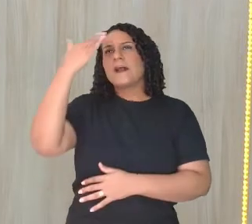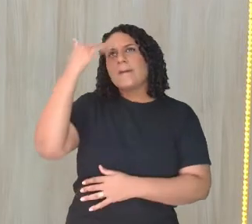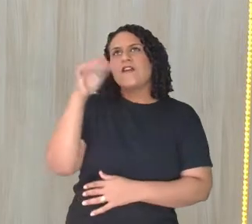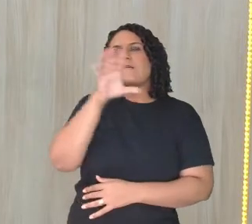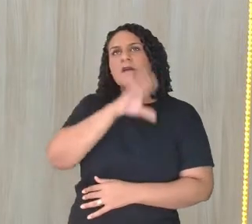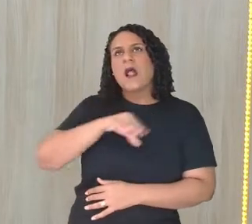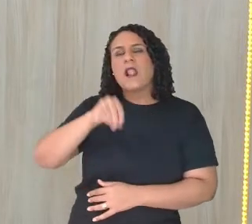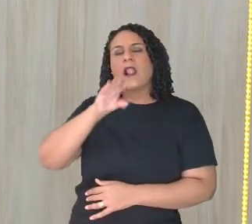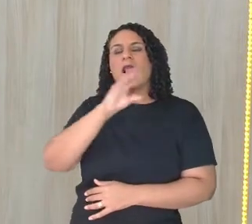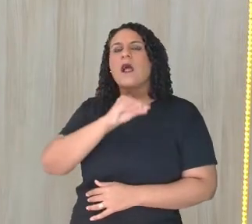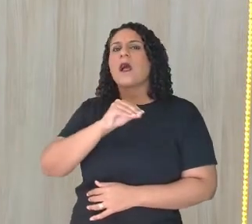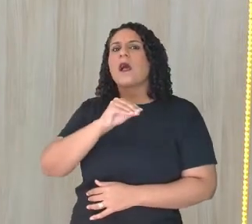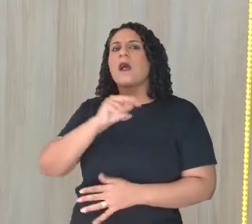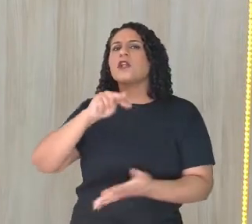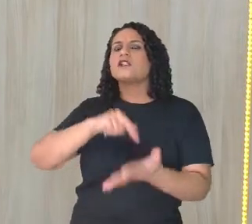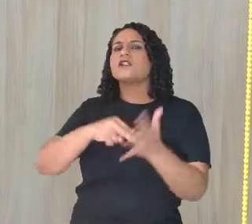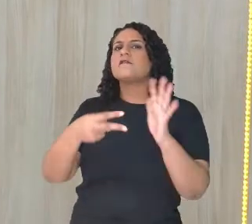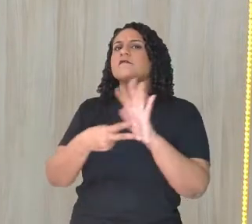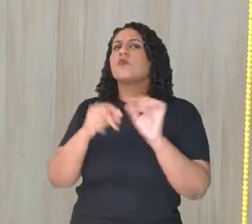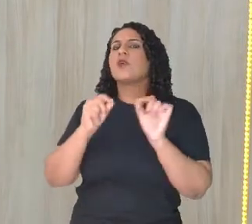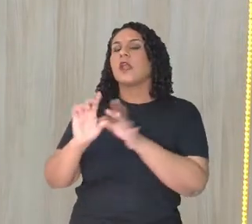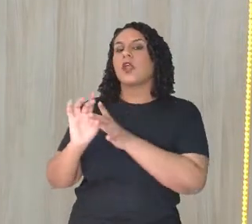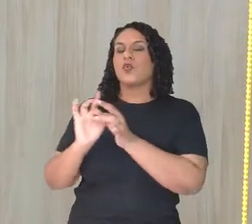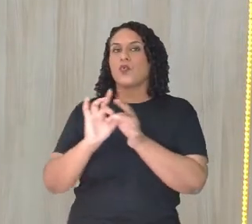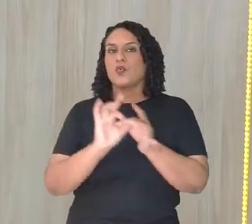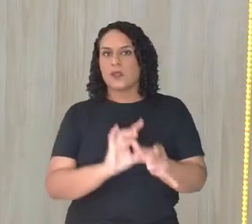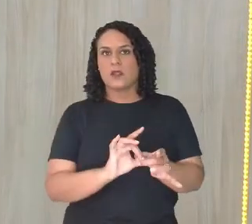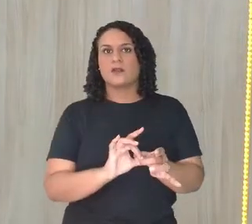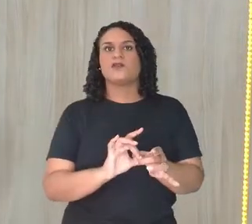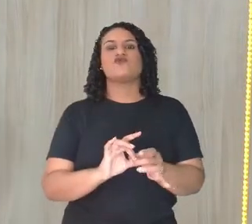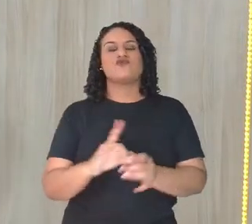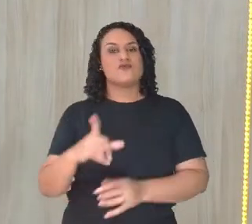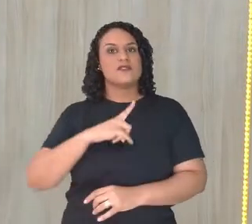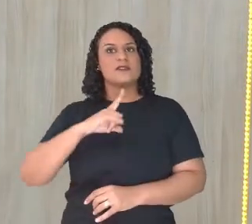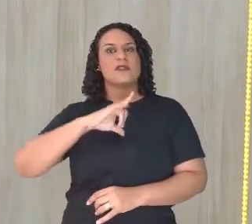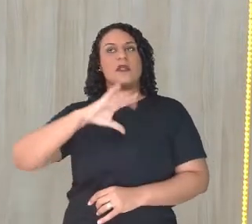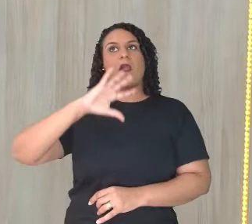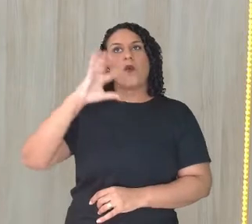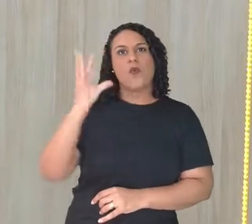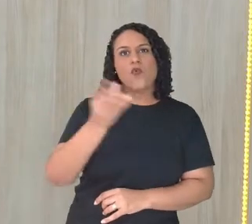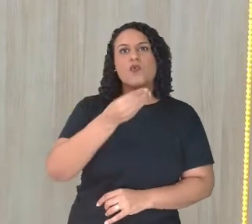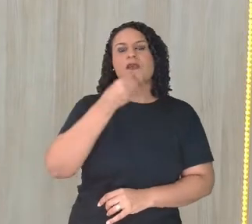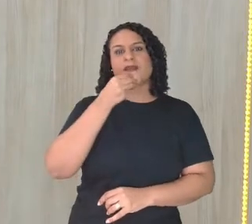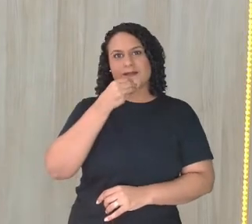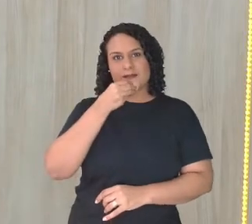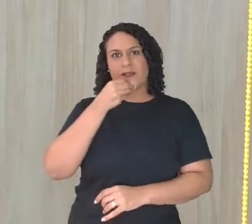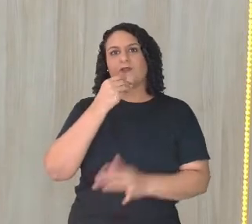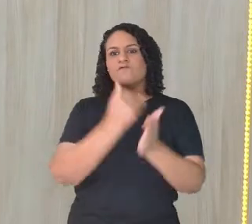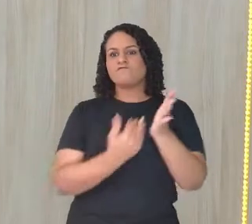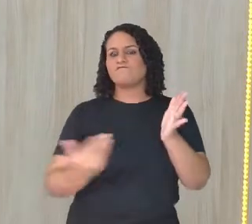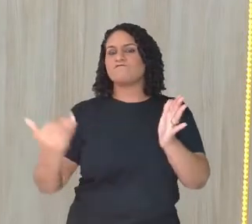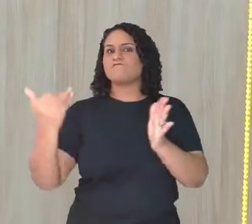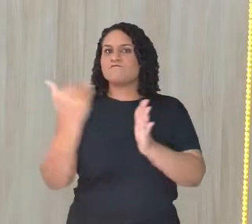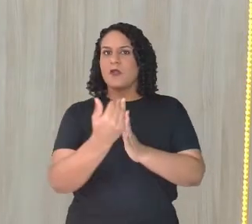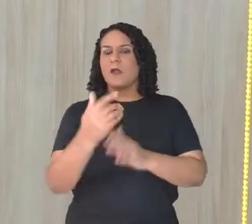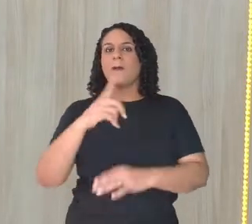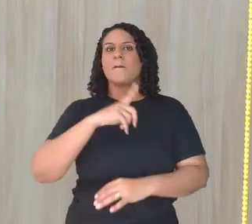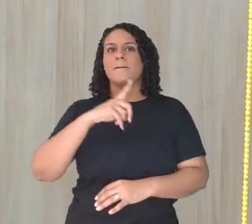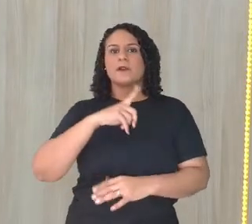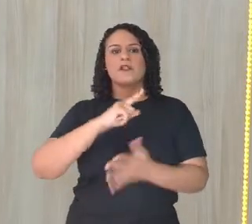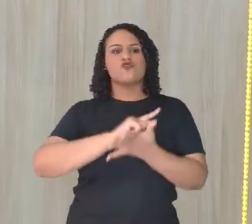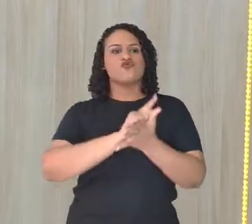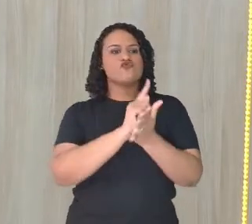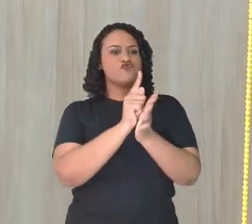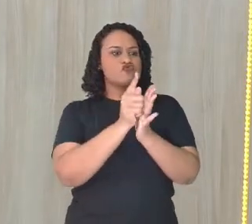saber falar, é no sentido de que você tenha o conhecimento suficiente para produzir os diversos